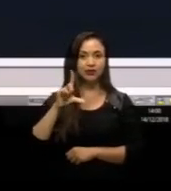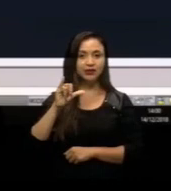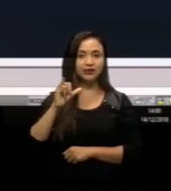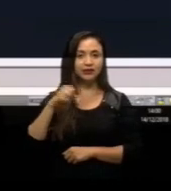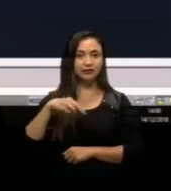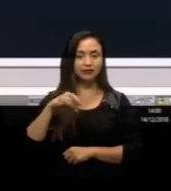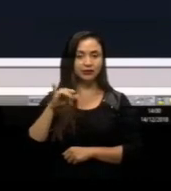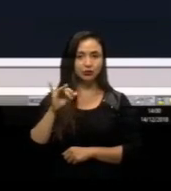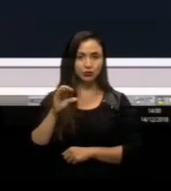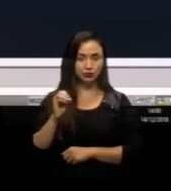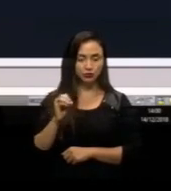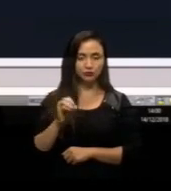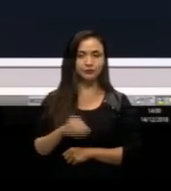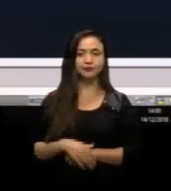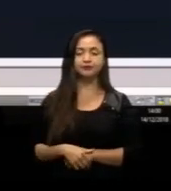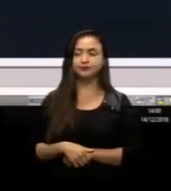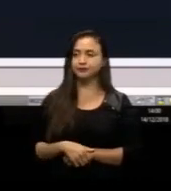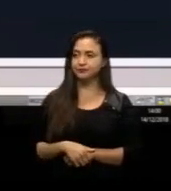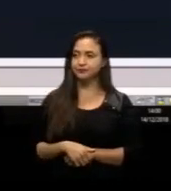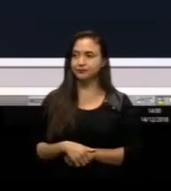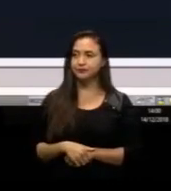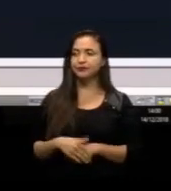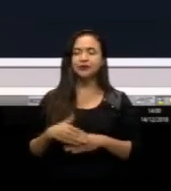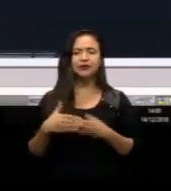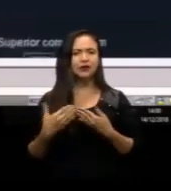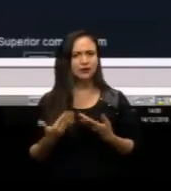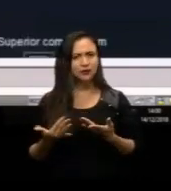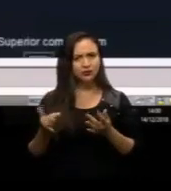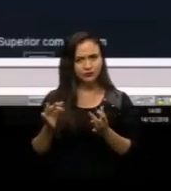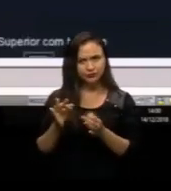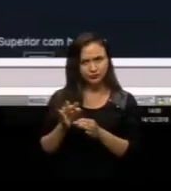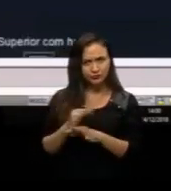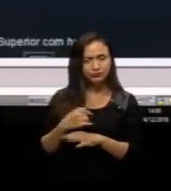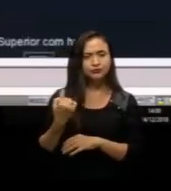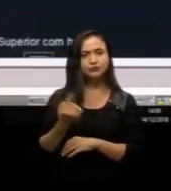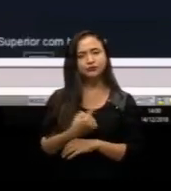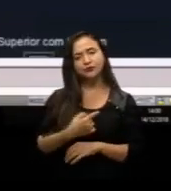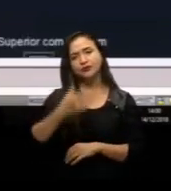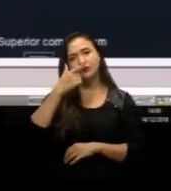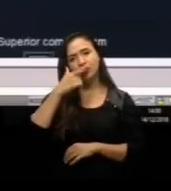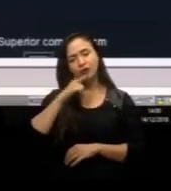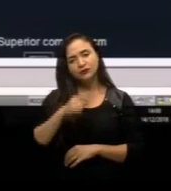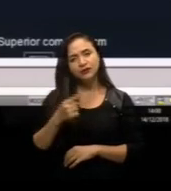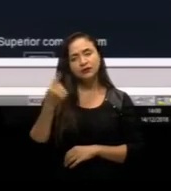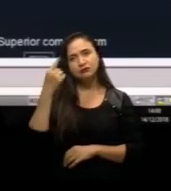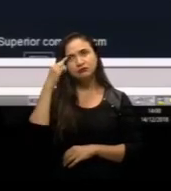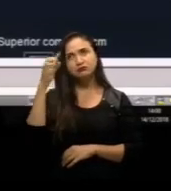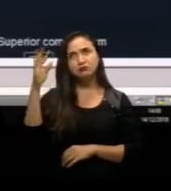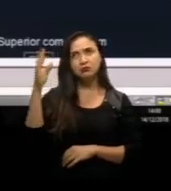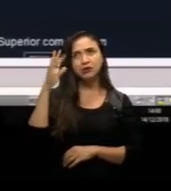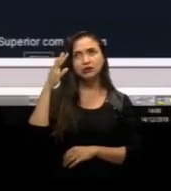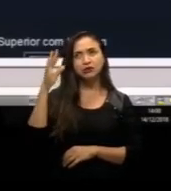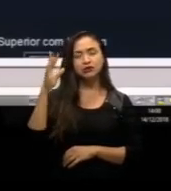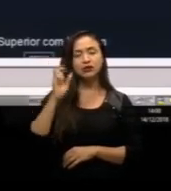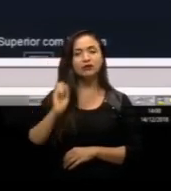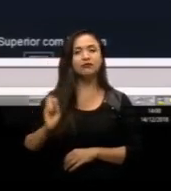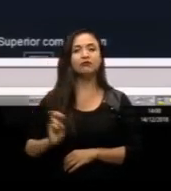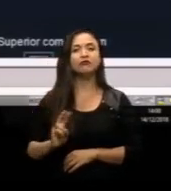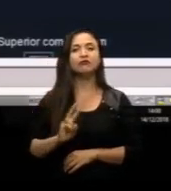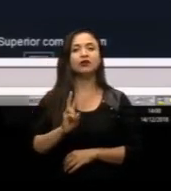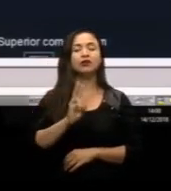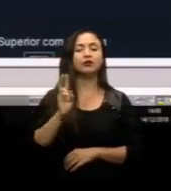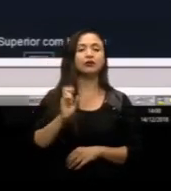com 6 metros, certo? Então, a partir disso daqui, a gente já consegue dimensionar os